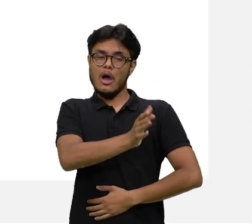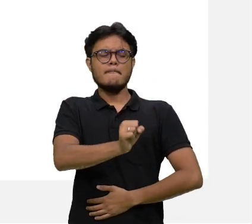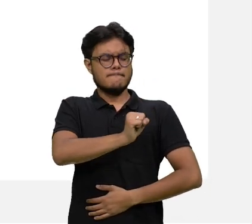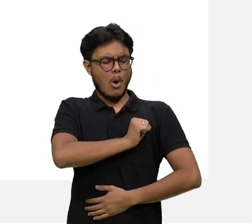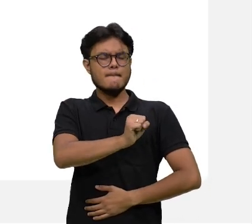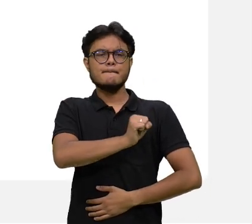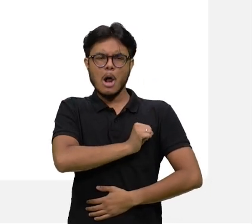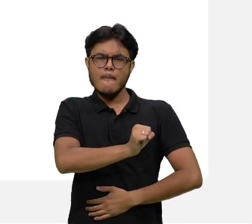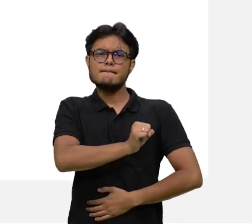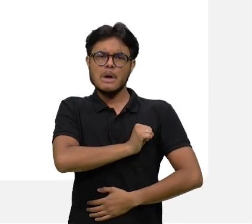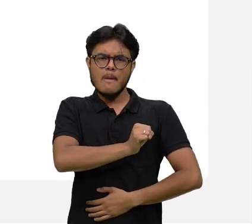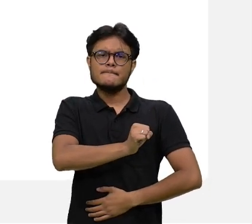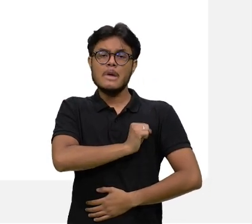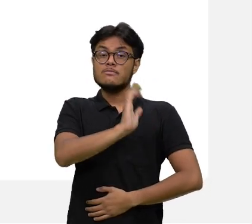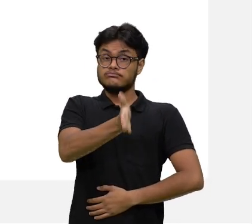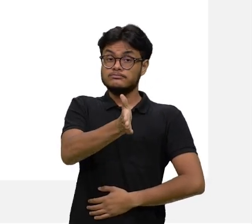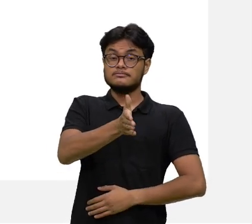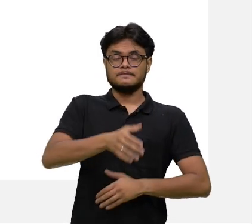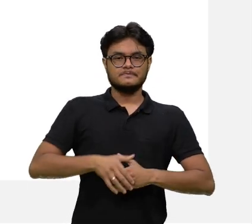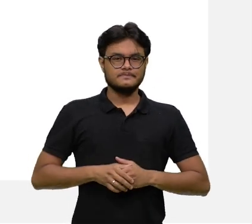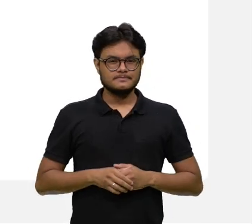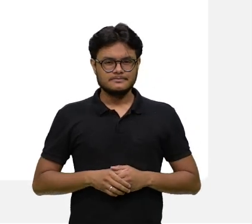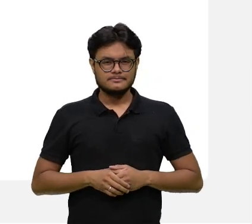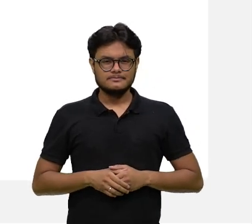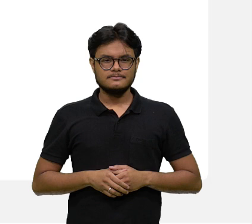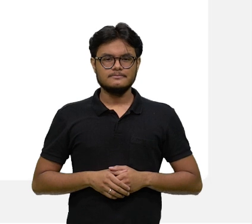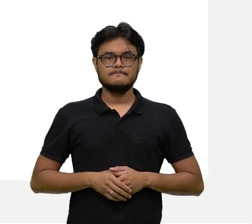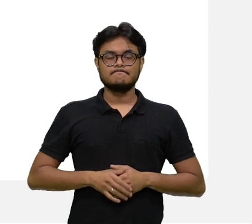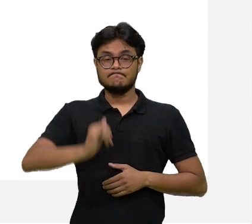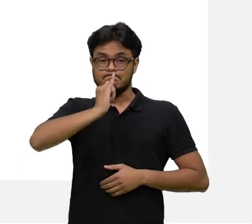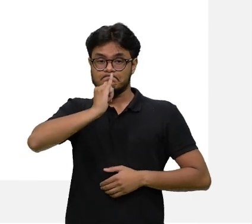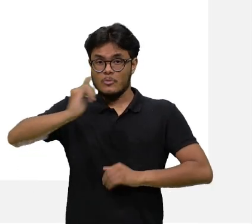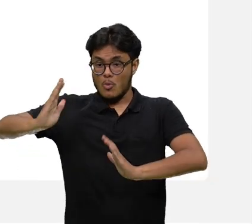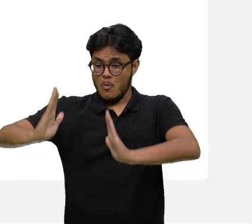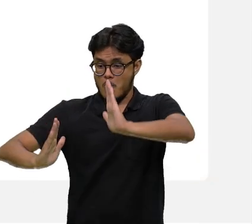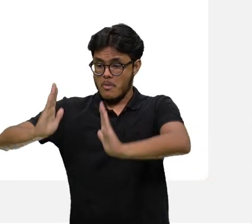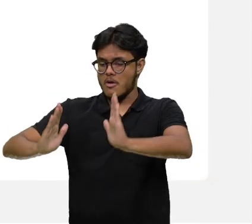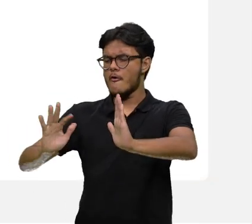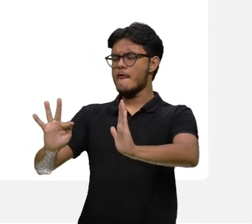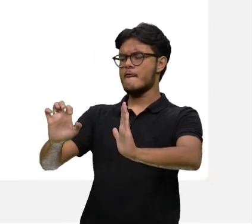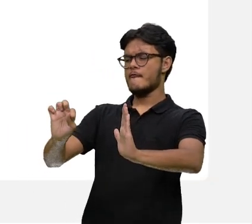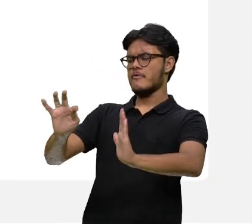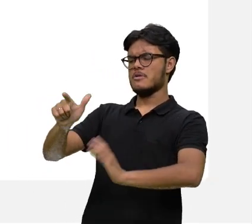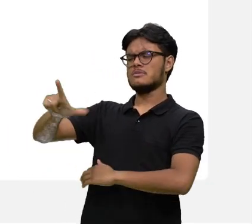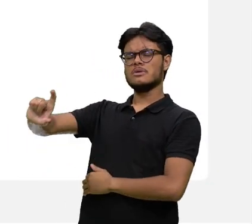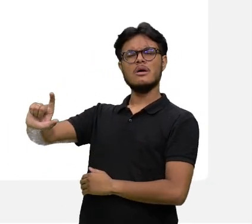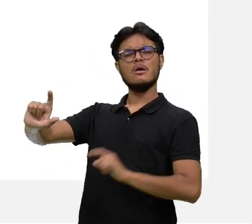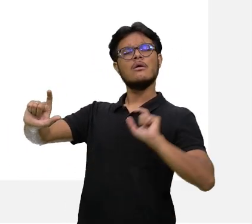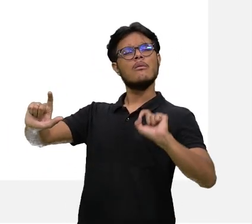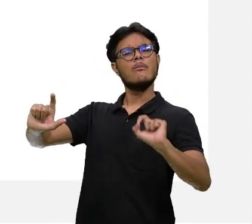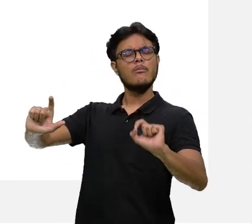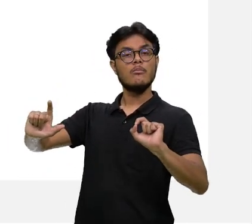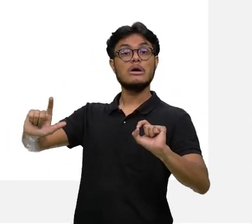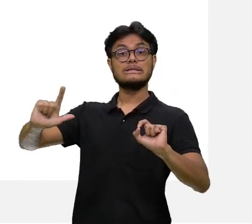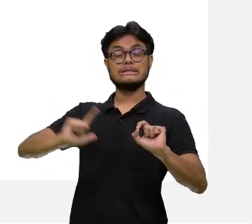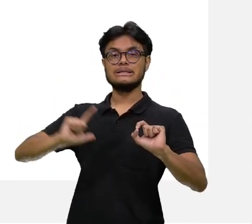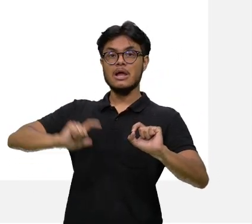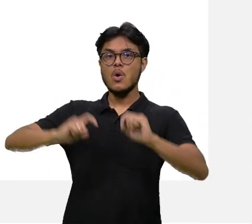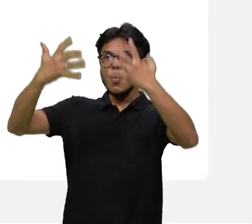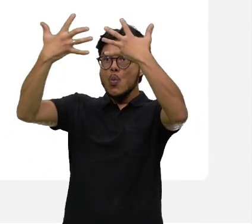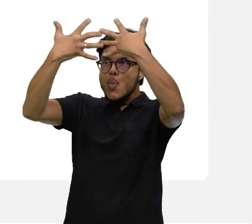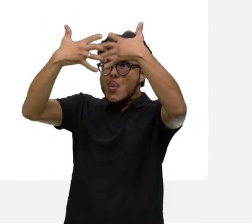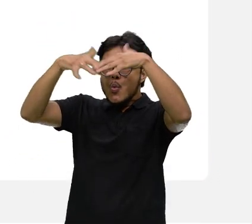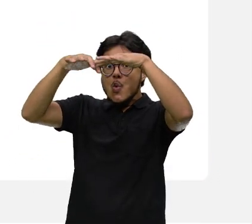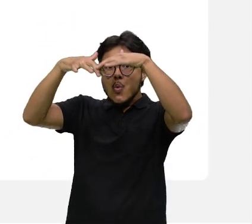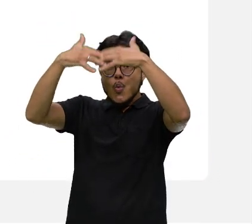batimentos cardíacos ali. Beleza? Agora, no período fetal, você percebe ali o sistema nervoso central